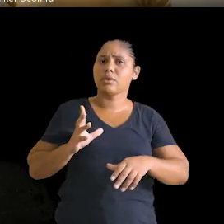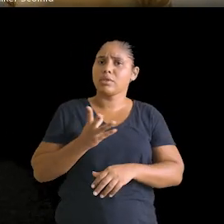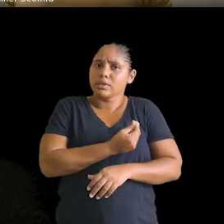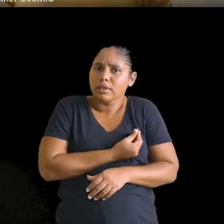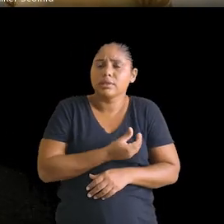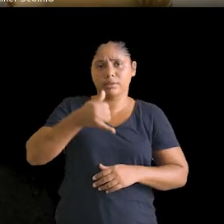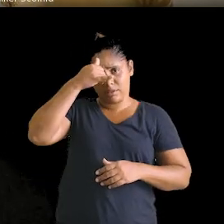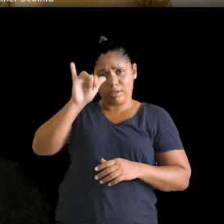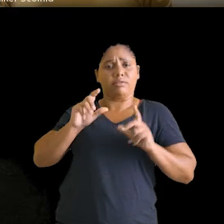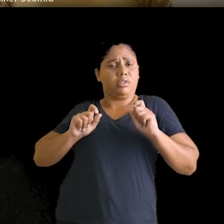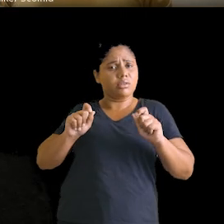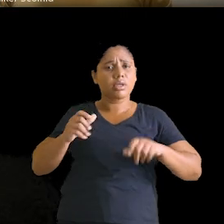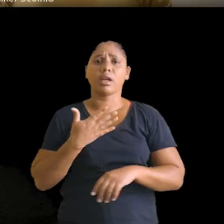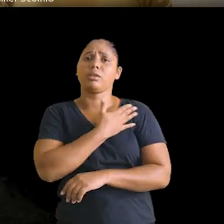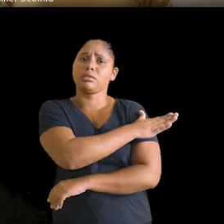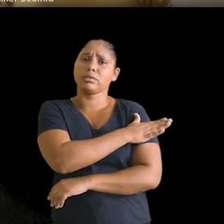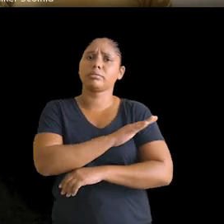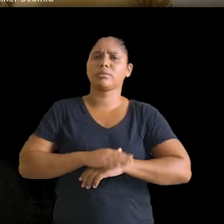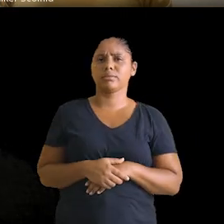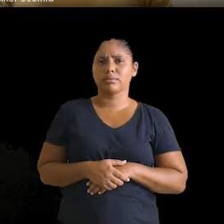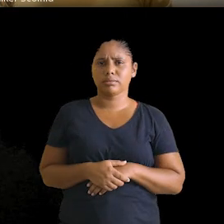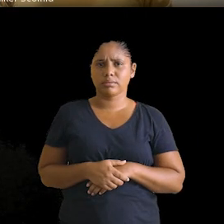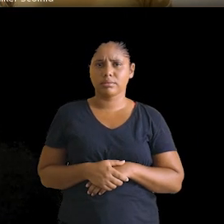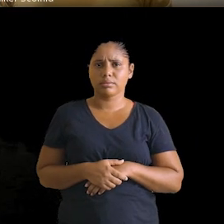discriminação, tá?